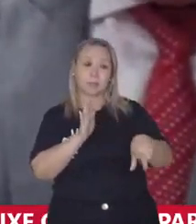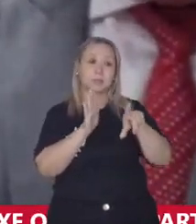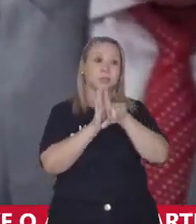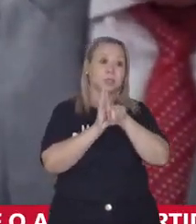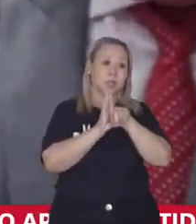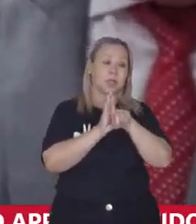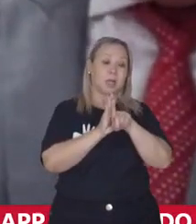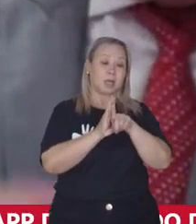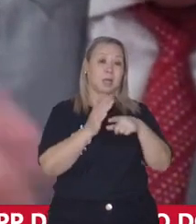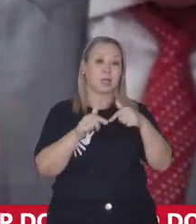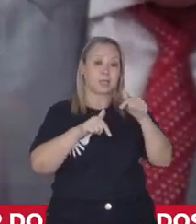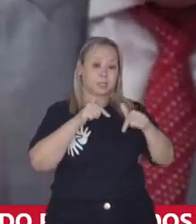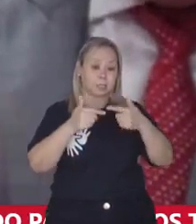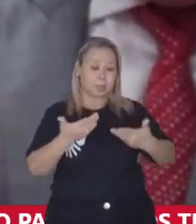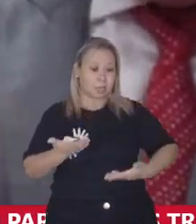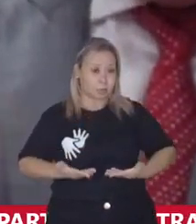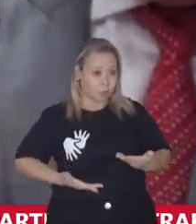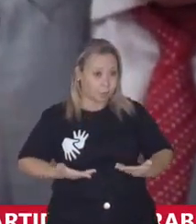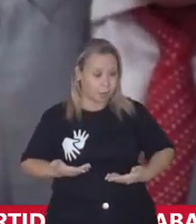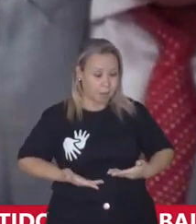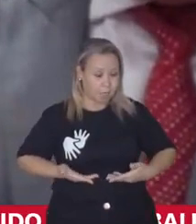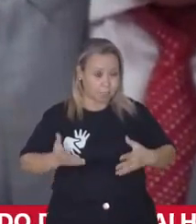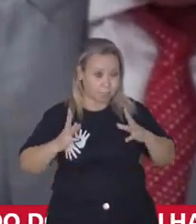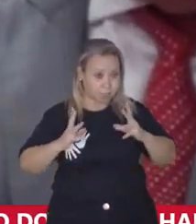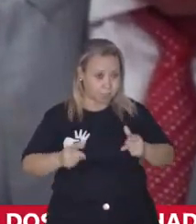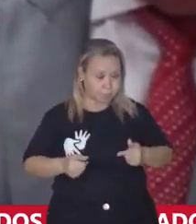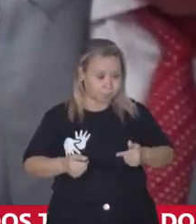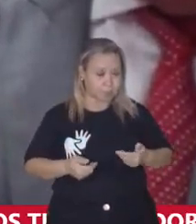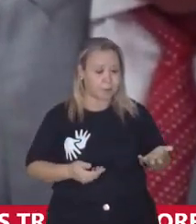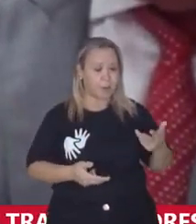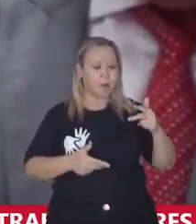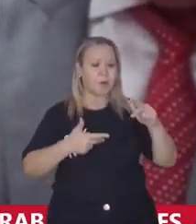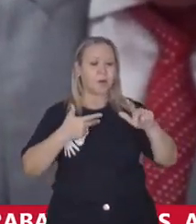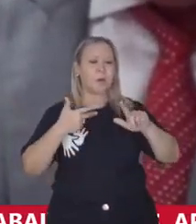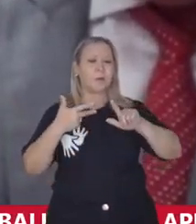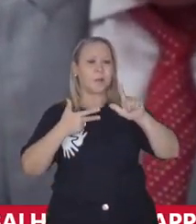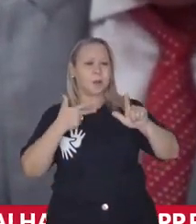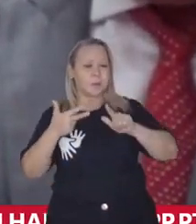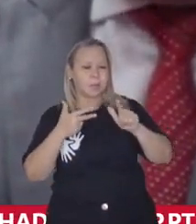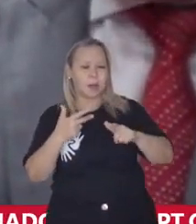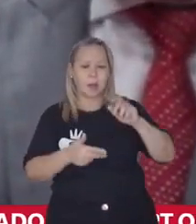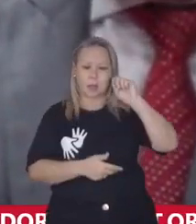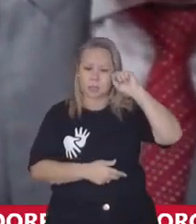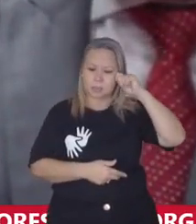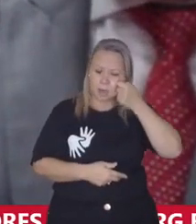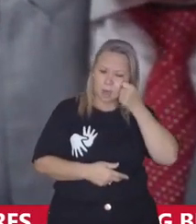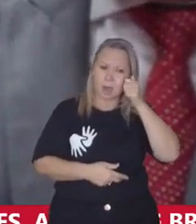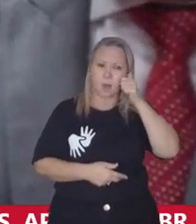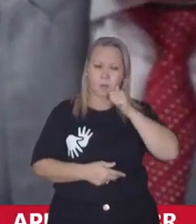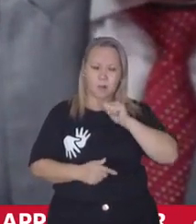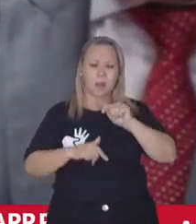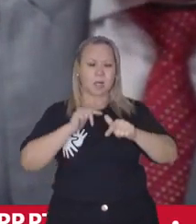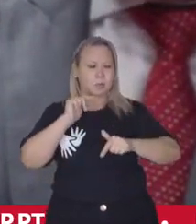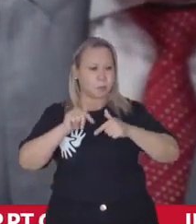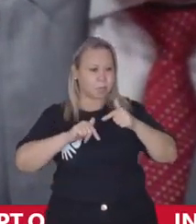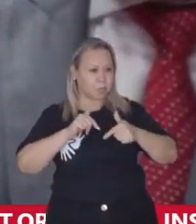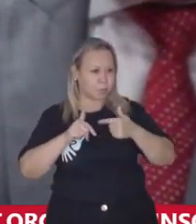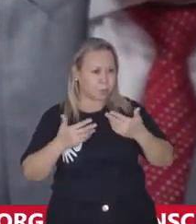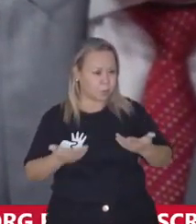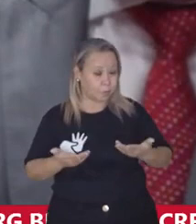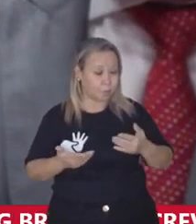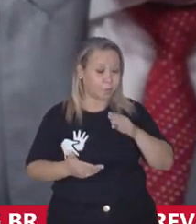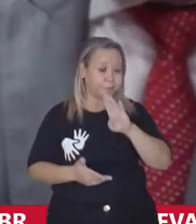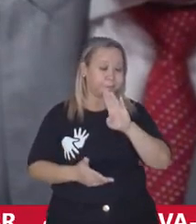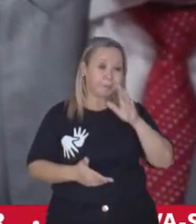veio através de uma parlamentar negra, mulher, trabalhadora, foi a Benedita